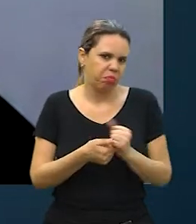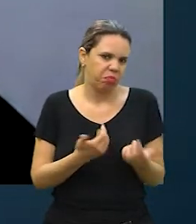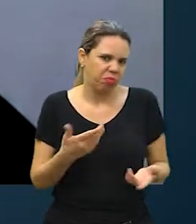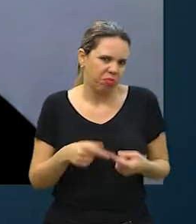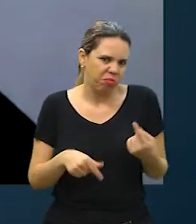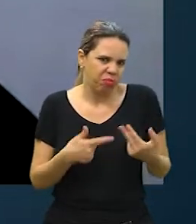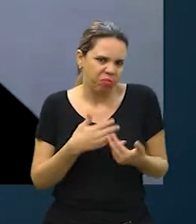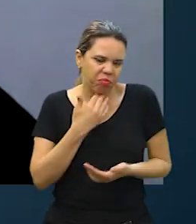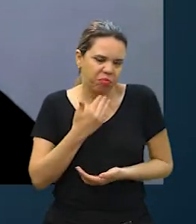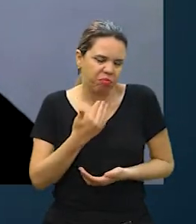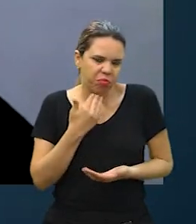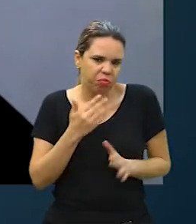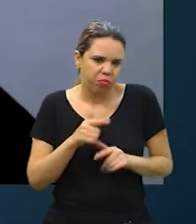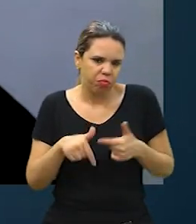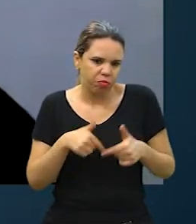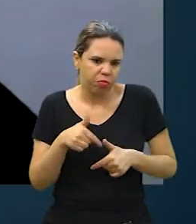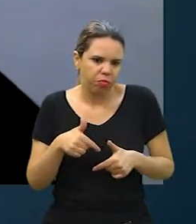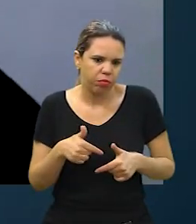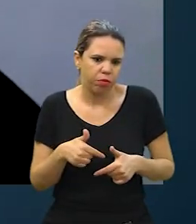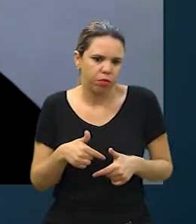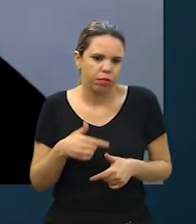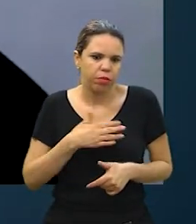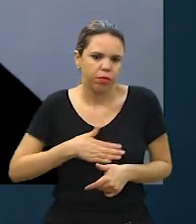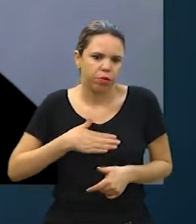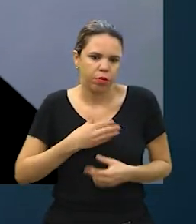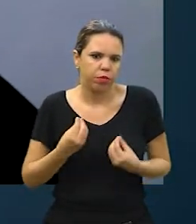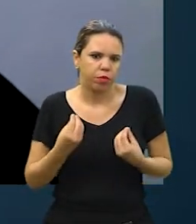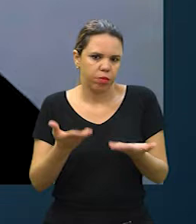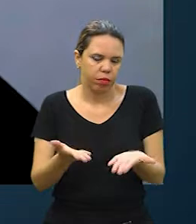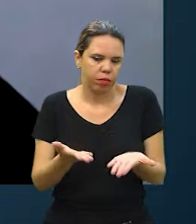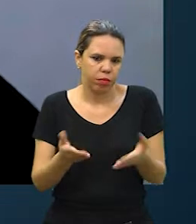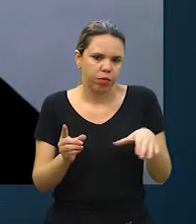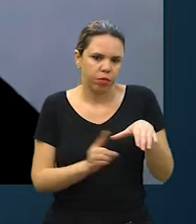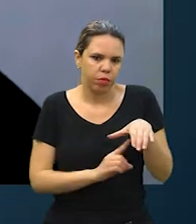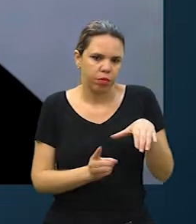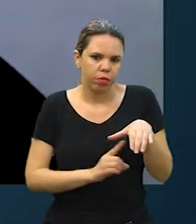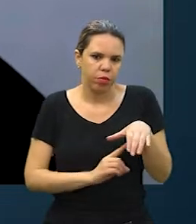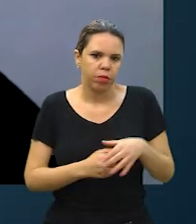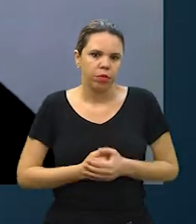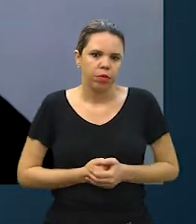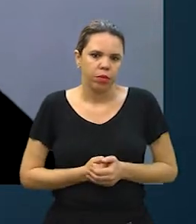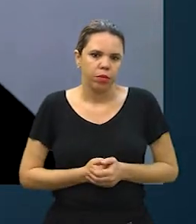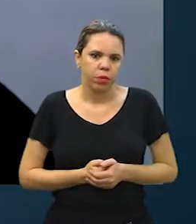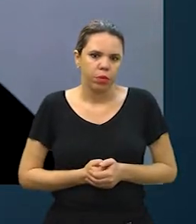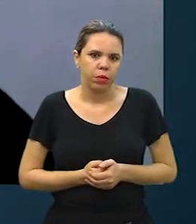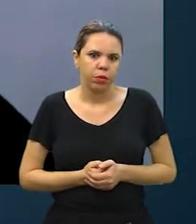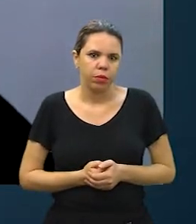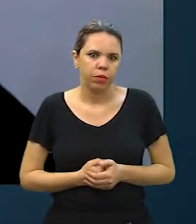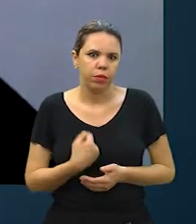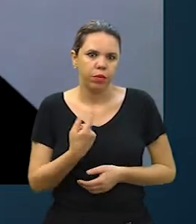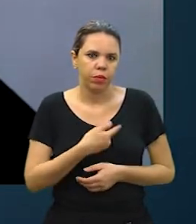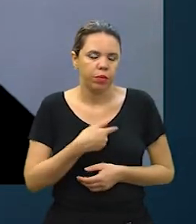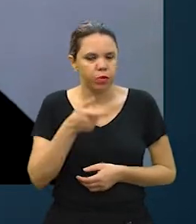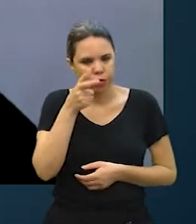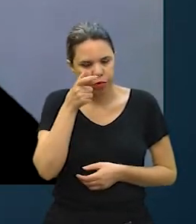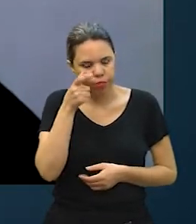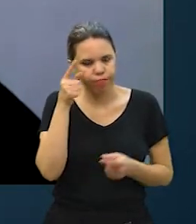adequada, com o padrão de trabalho que a gente gostaria que entregasse ao nosso cliente. Então, a gente veio